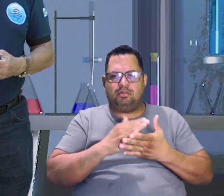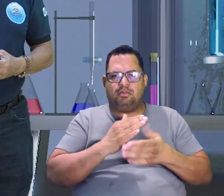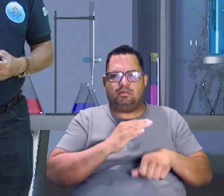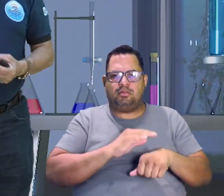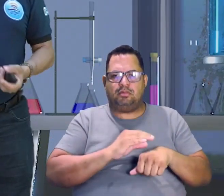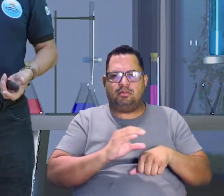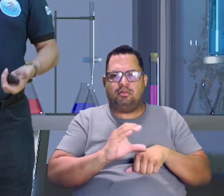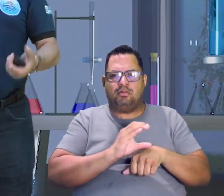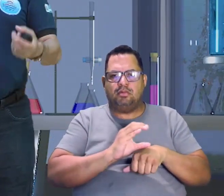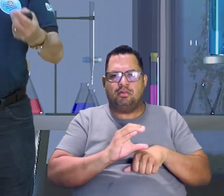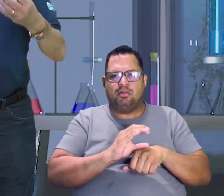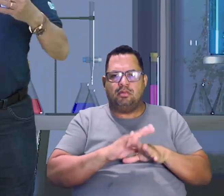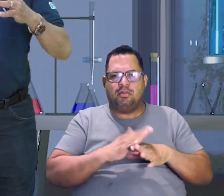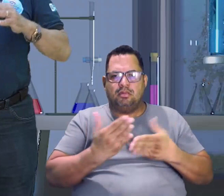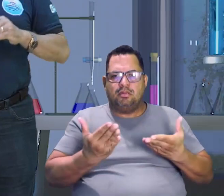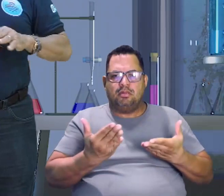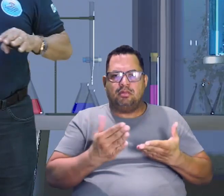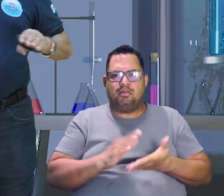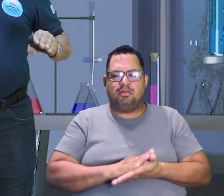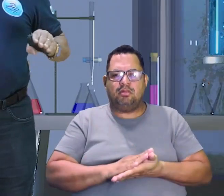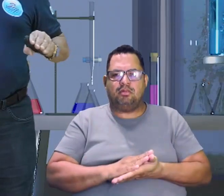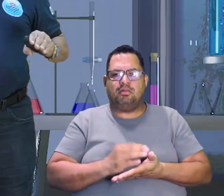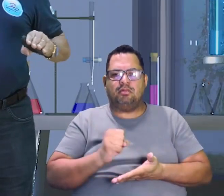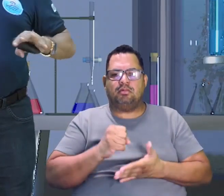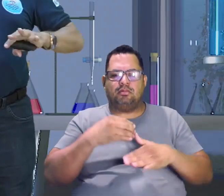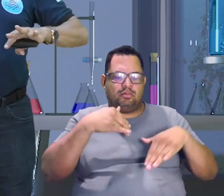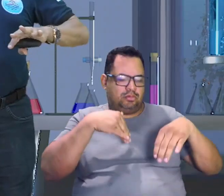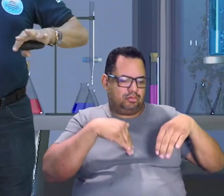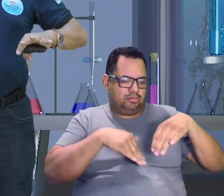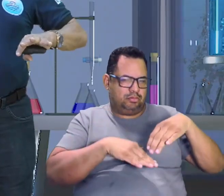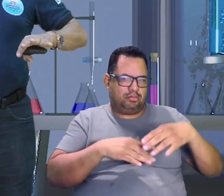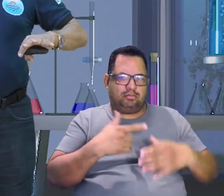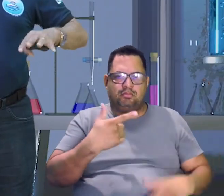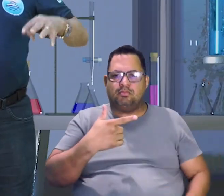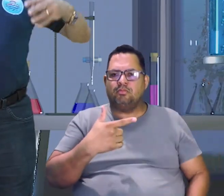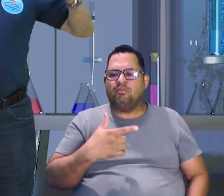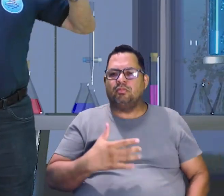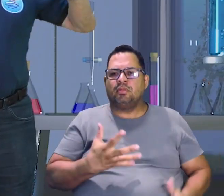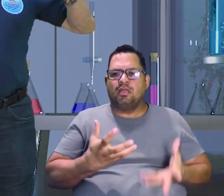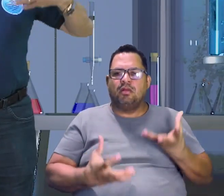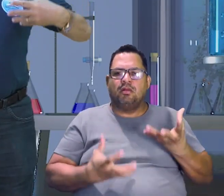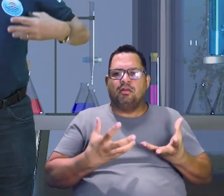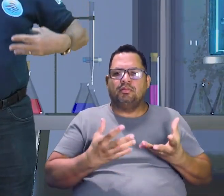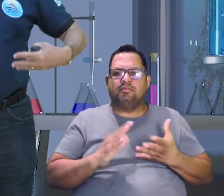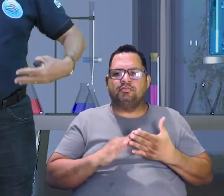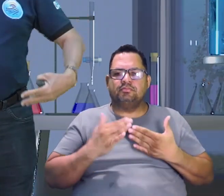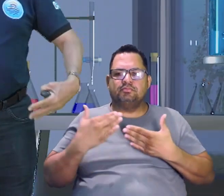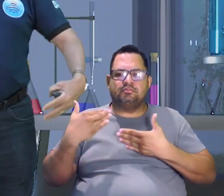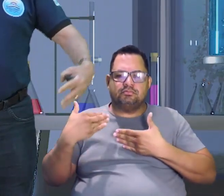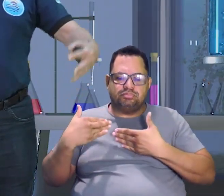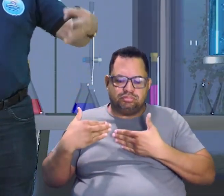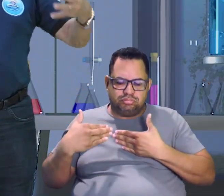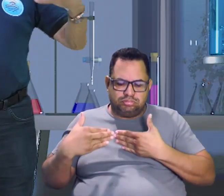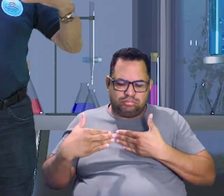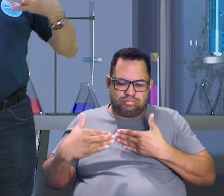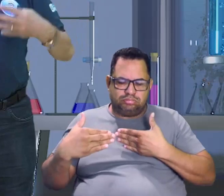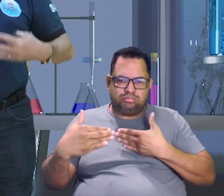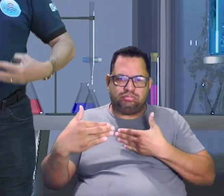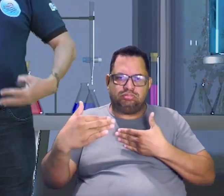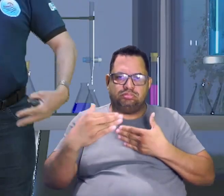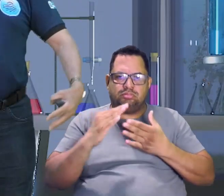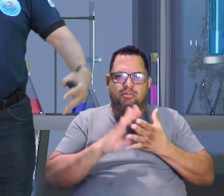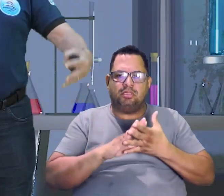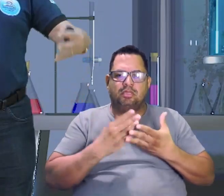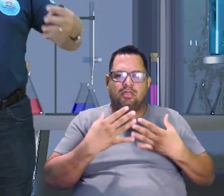instantaneamente. Porém, se ela só for enterrada, não vai ter combustão. Com o passar do tempo, a matéria